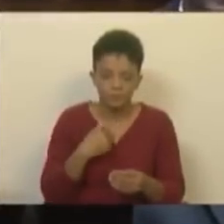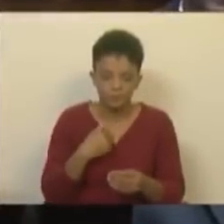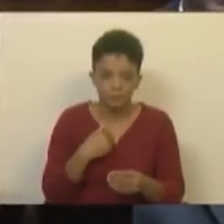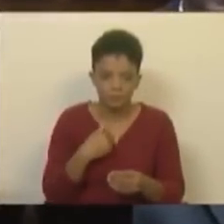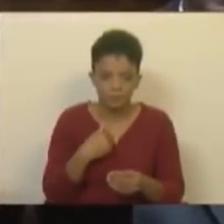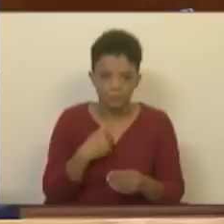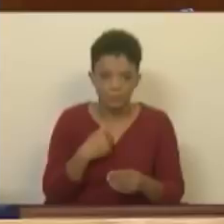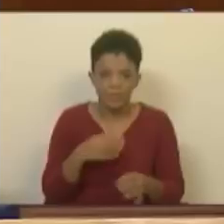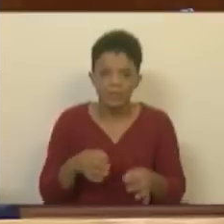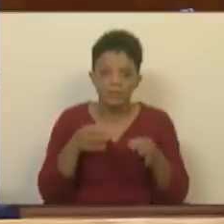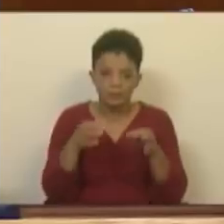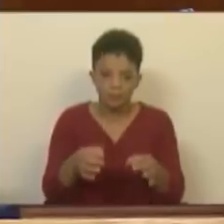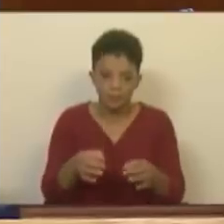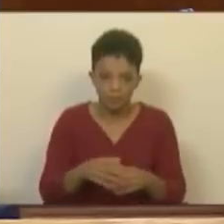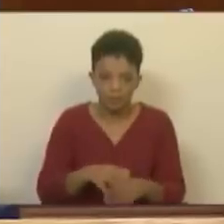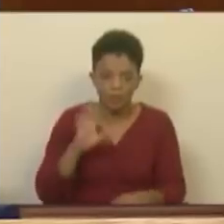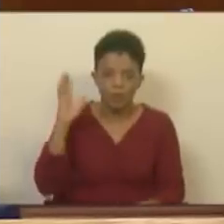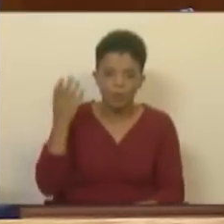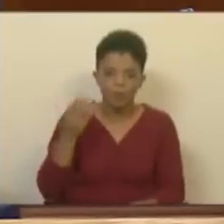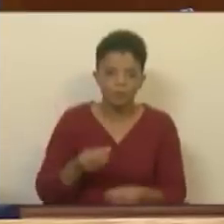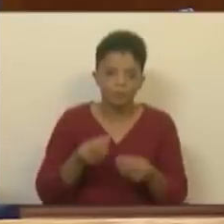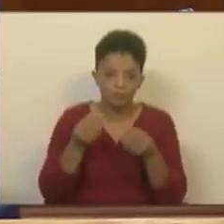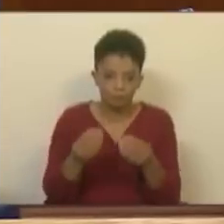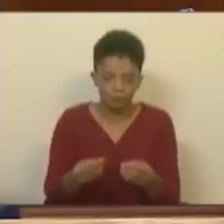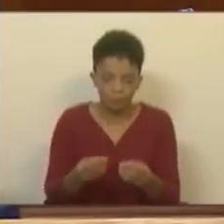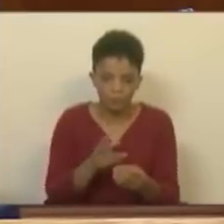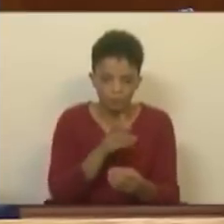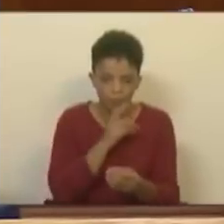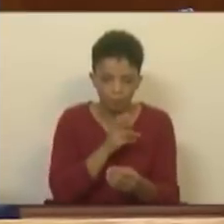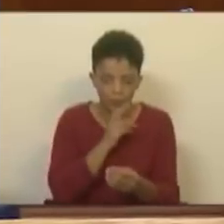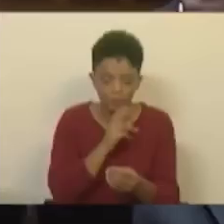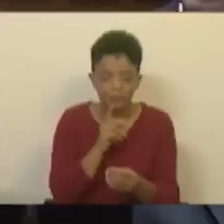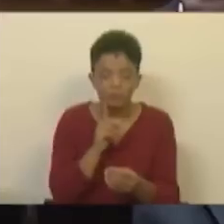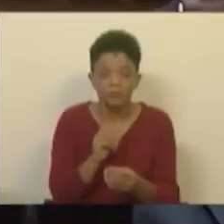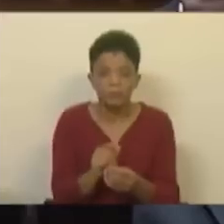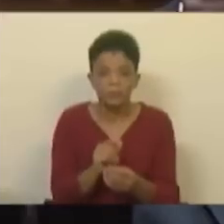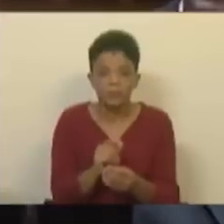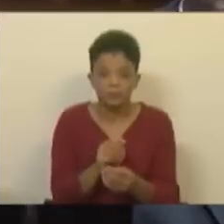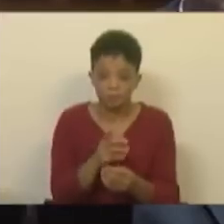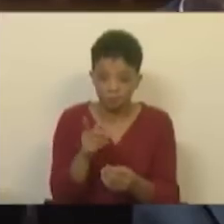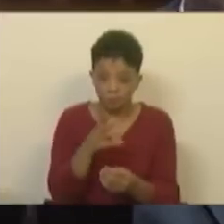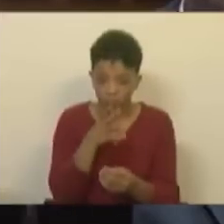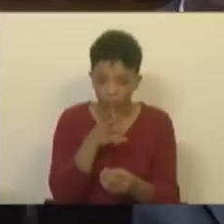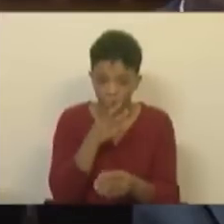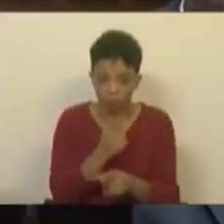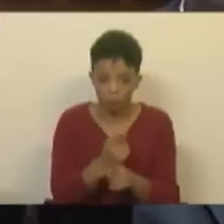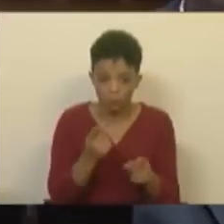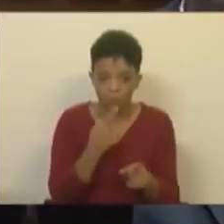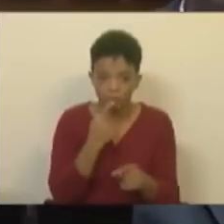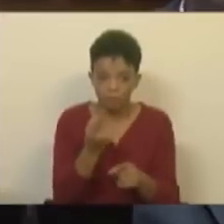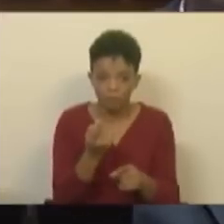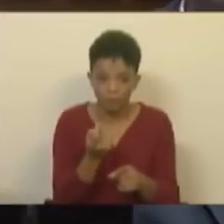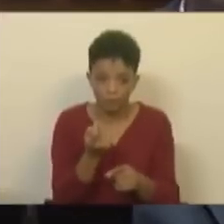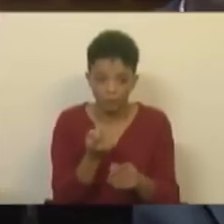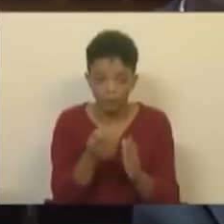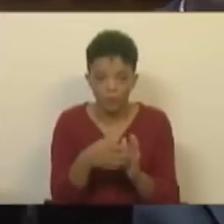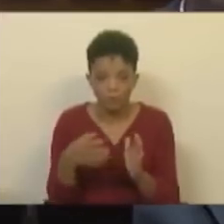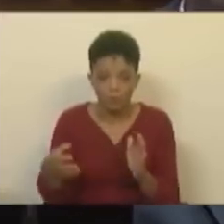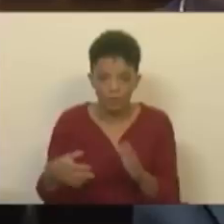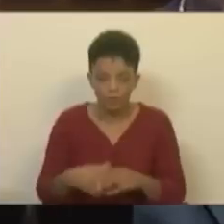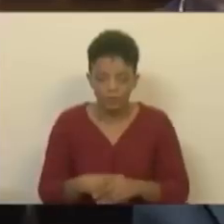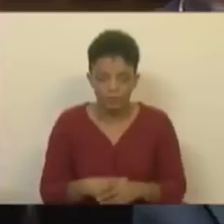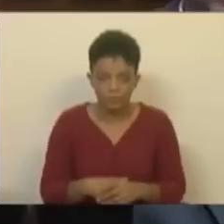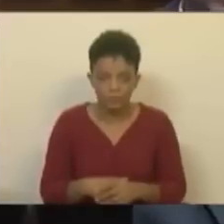sem indicação de quando entregava essas respostas e palavras suas porque as perguntas são complexas